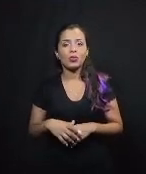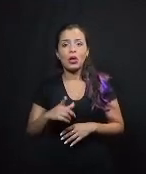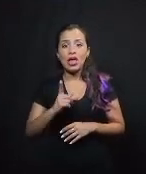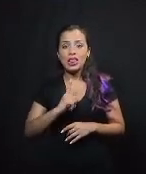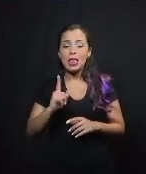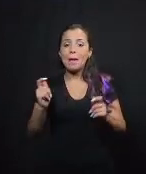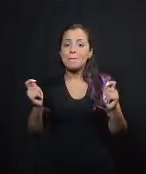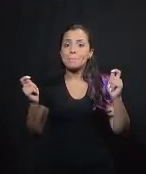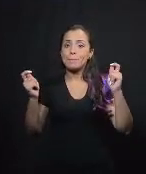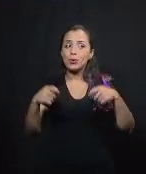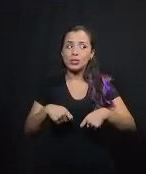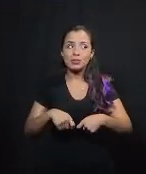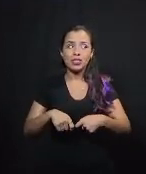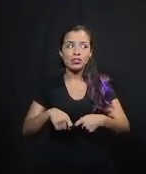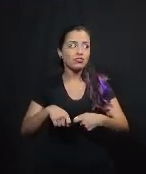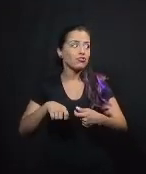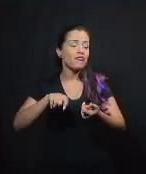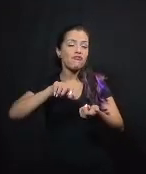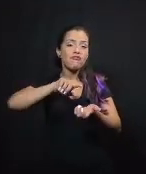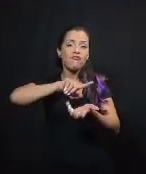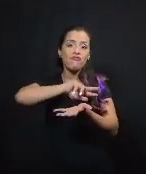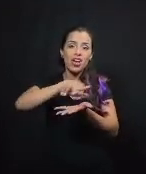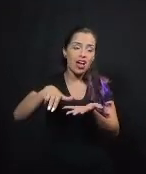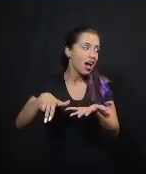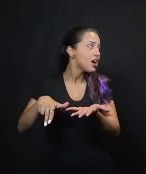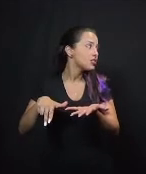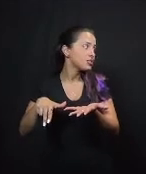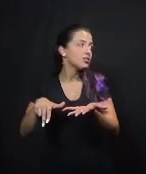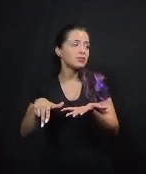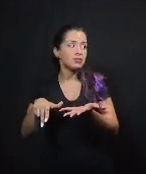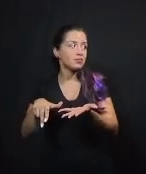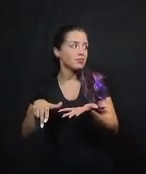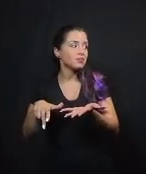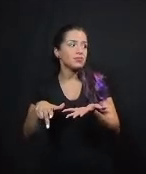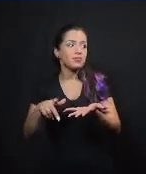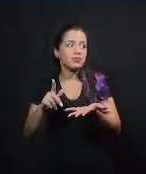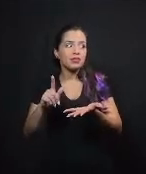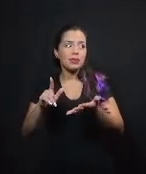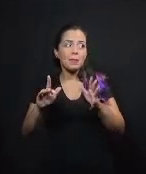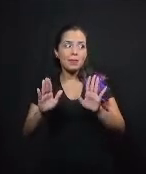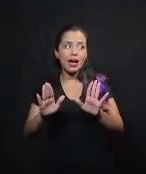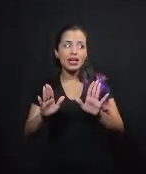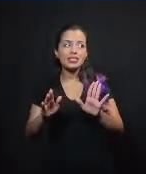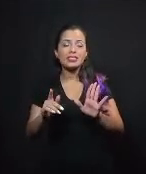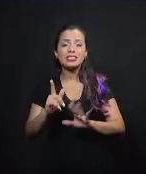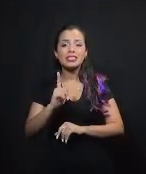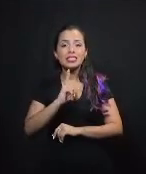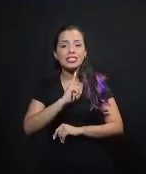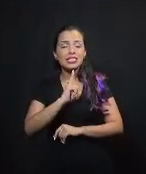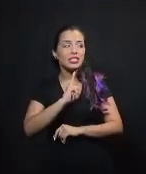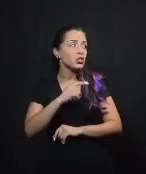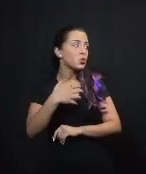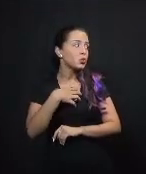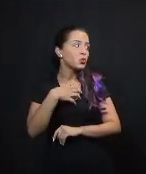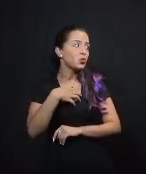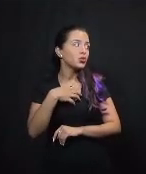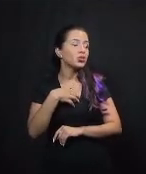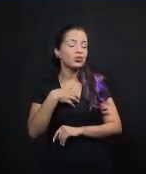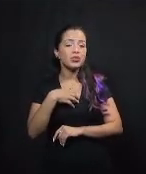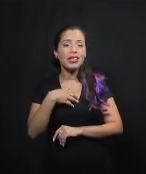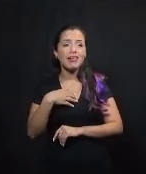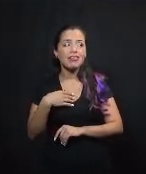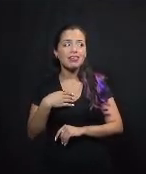possibilidade de alcançar recursos desde que você mexa algo. Não estou nem pregando